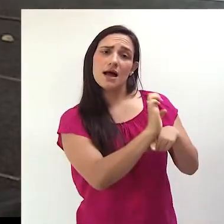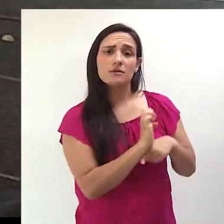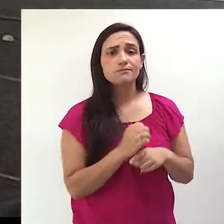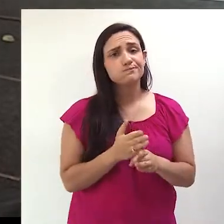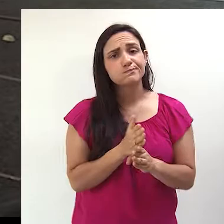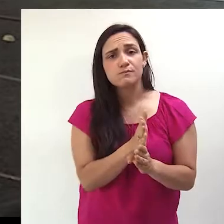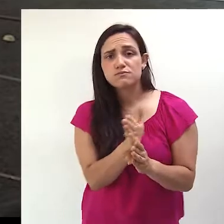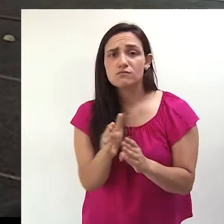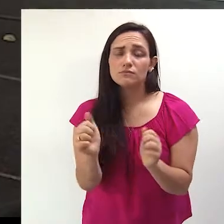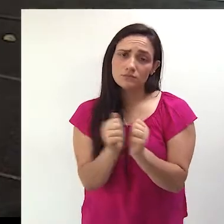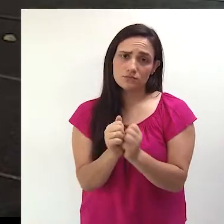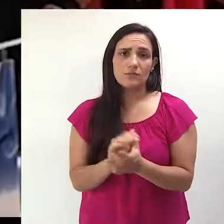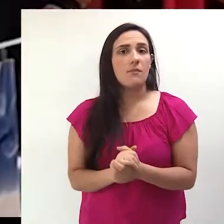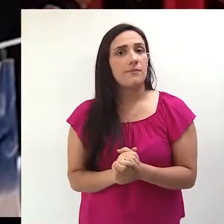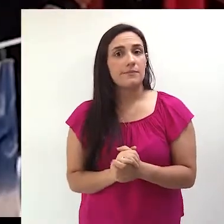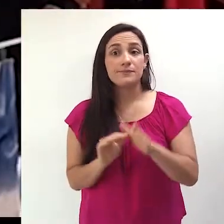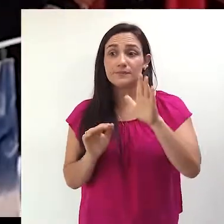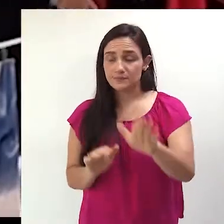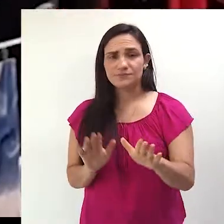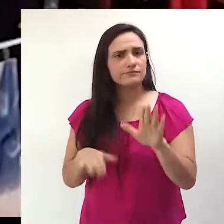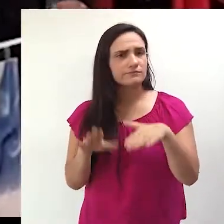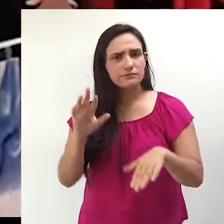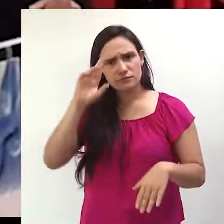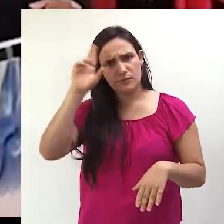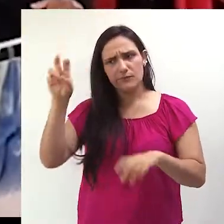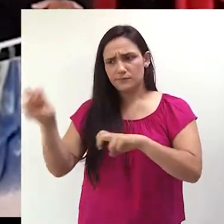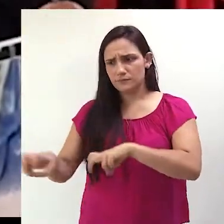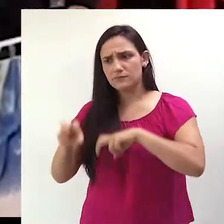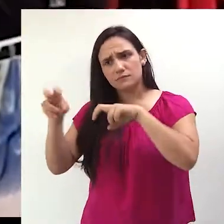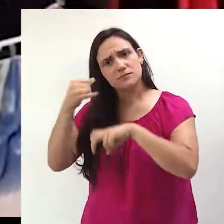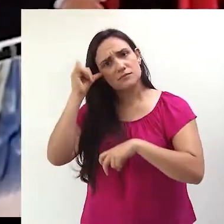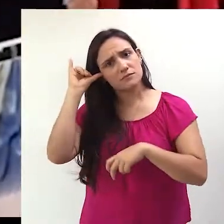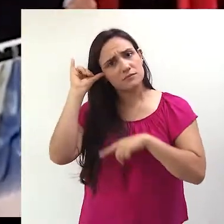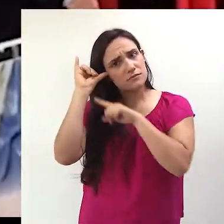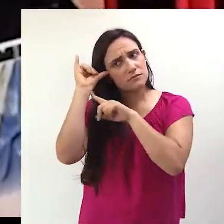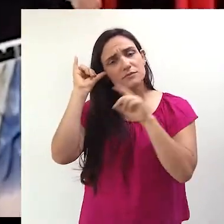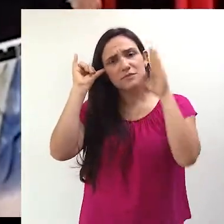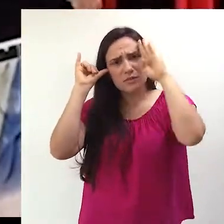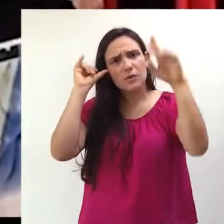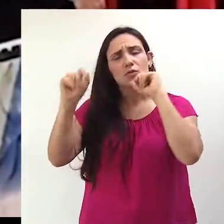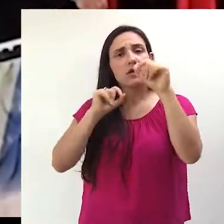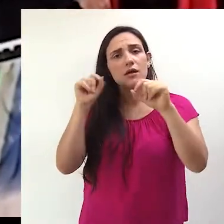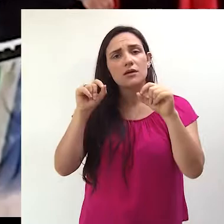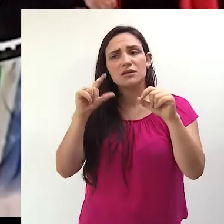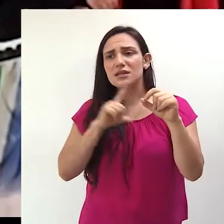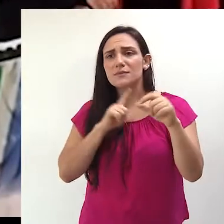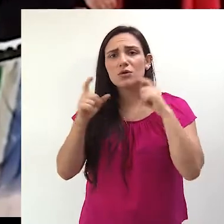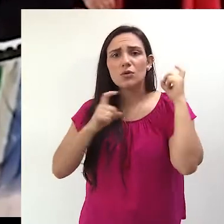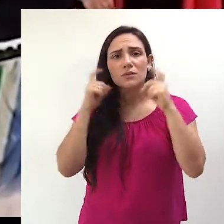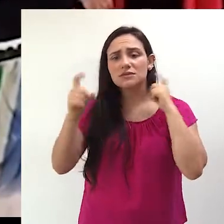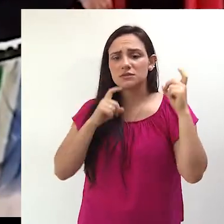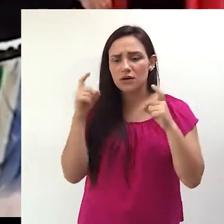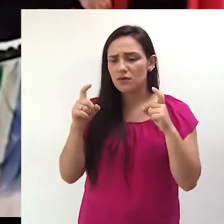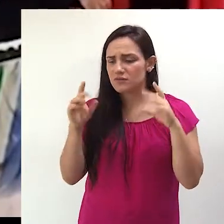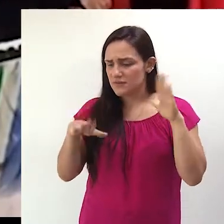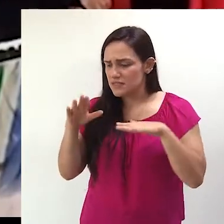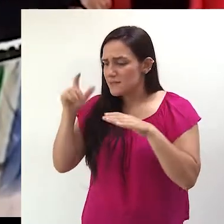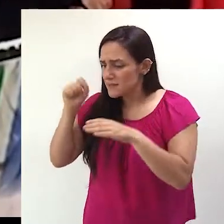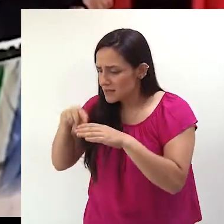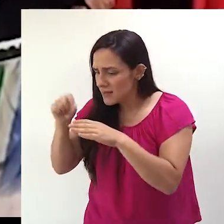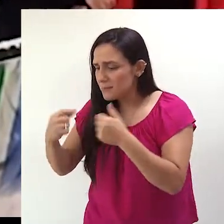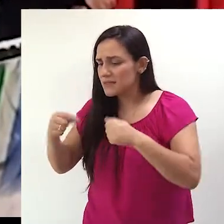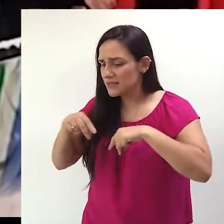últimos anos em todo o Brasil. Muitas vezes o produtor ele tem uma preocupação da porteira para dentro, de produzir,